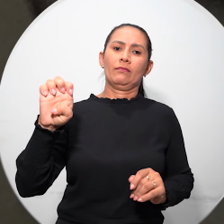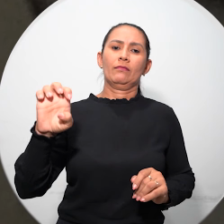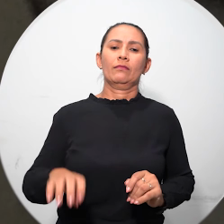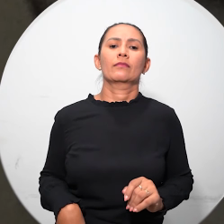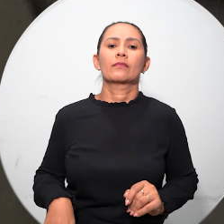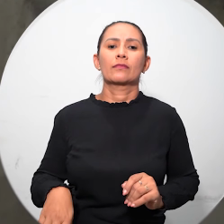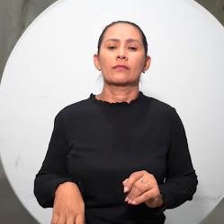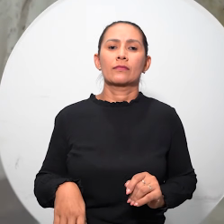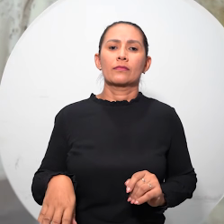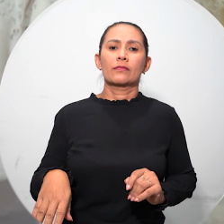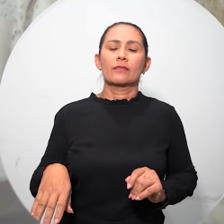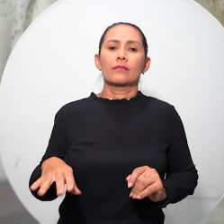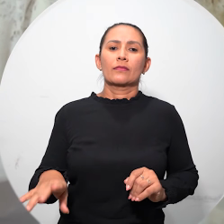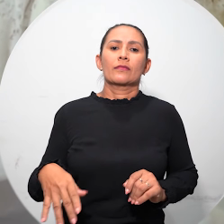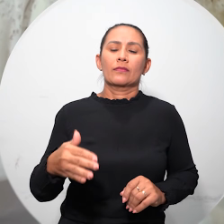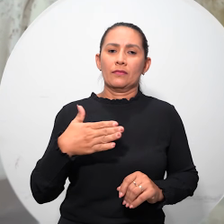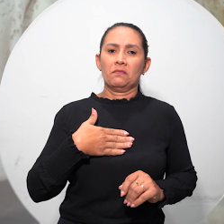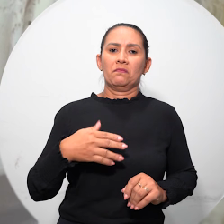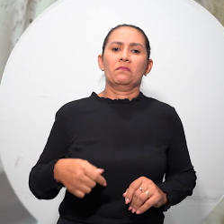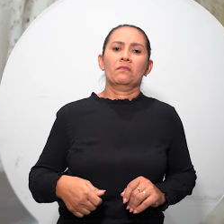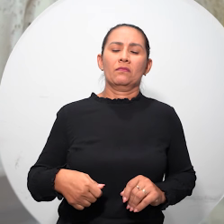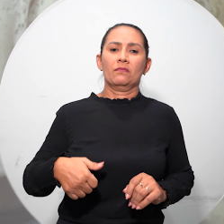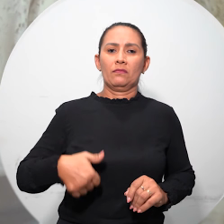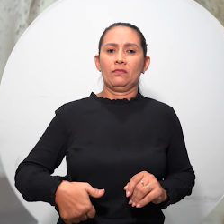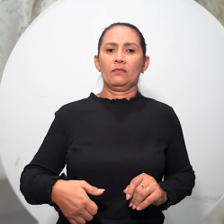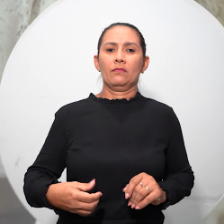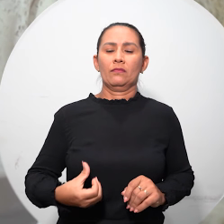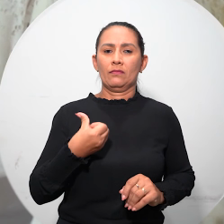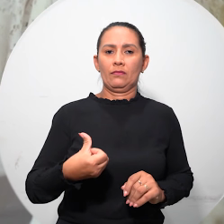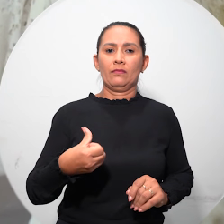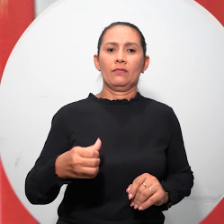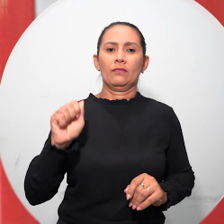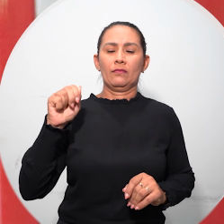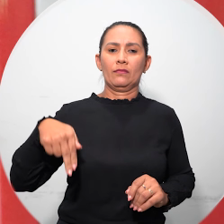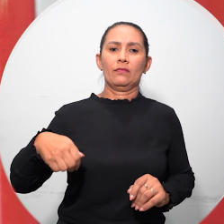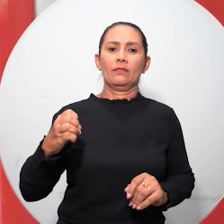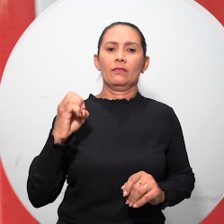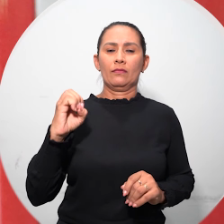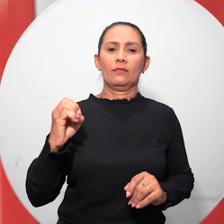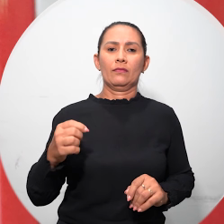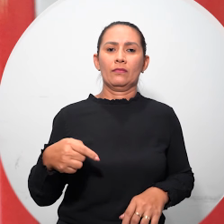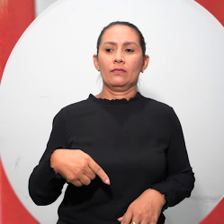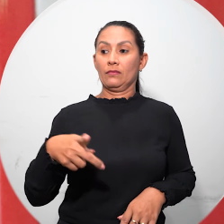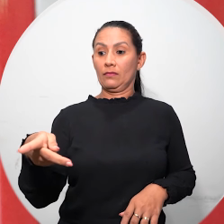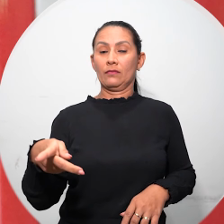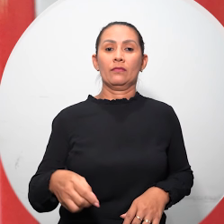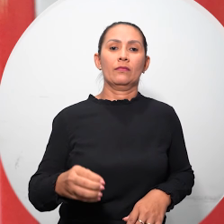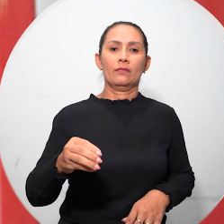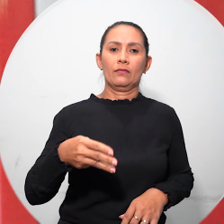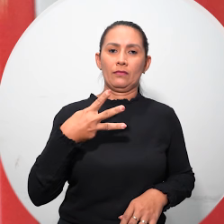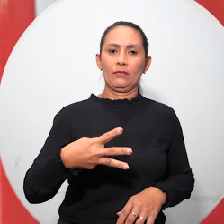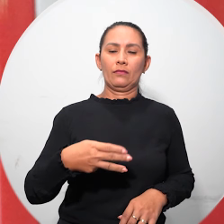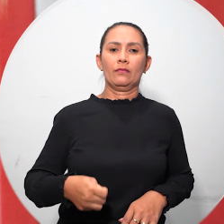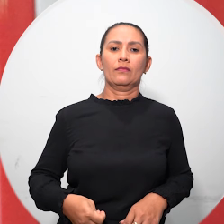casei. Ele tinha 34, ele é mais velho que eu, 18 anos. E nós nos casamos dia 14 de dezembro de 1973, vai